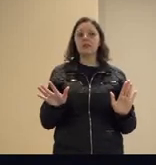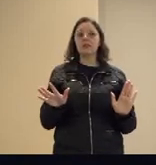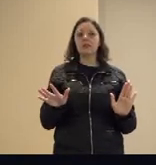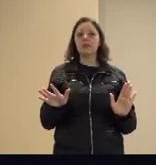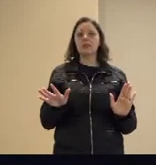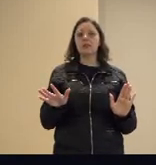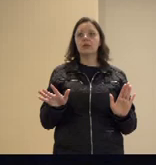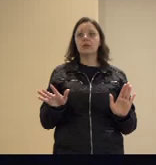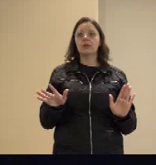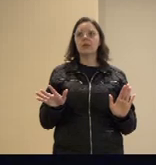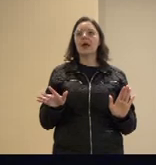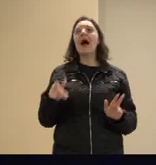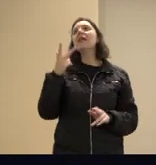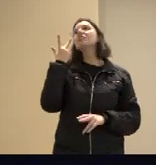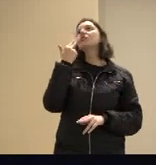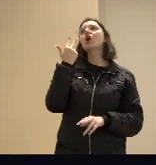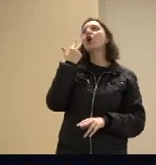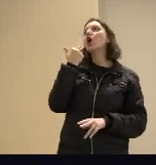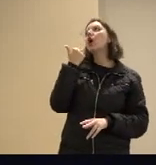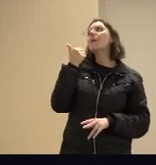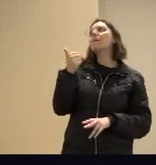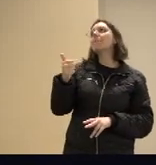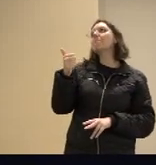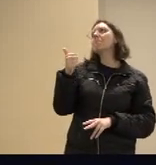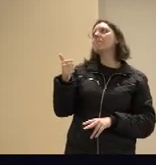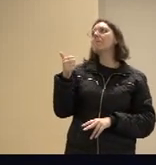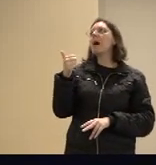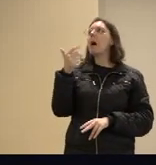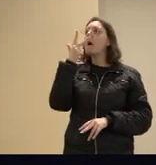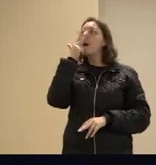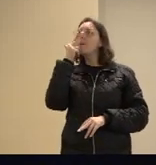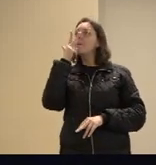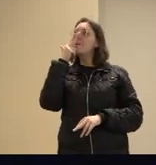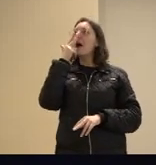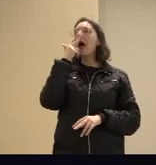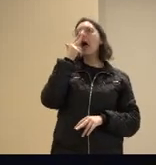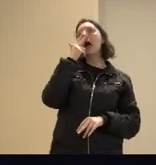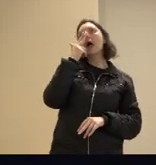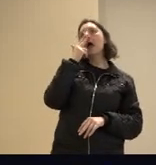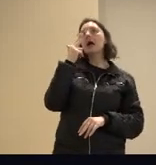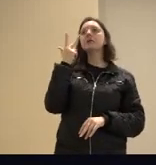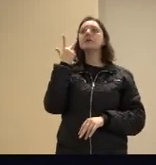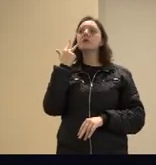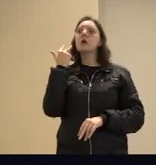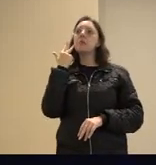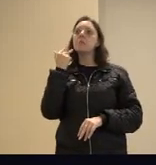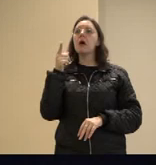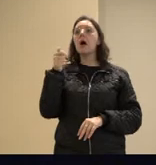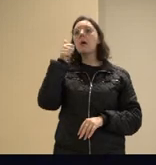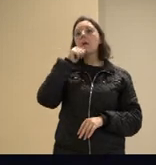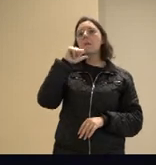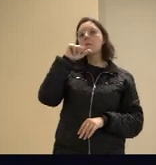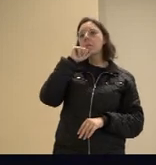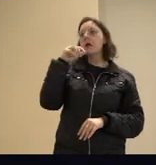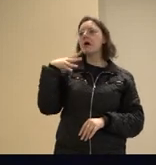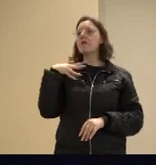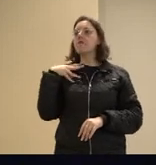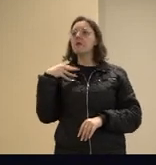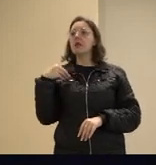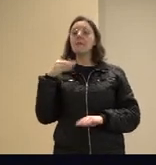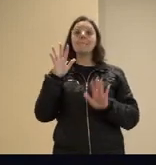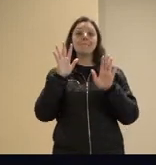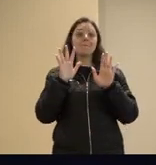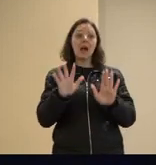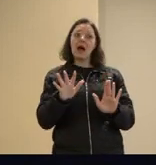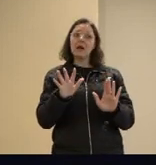Por mais normalizada que naquela situação esteja a condição de mãe e filha, mas nós